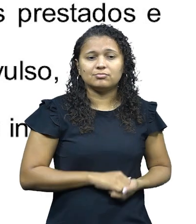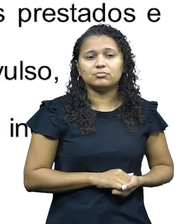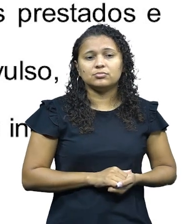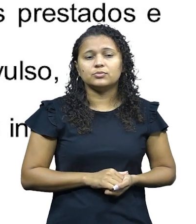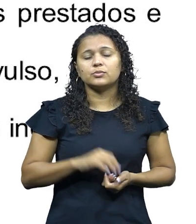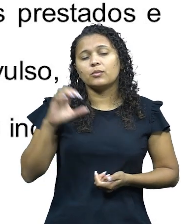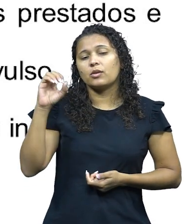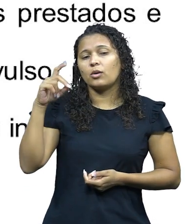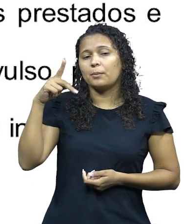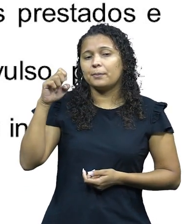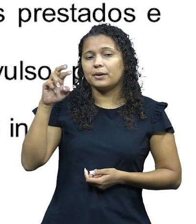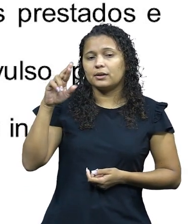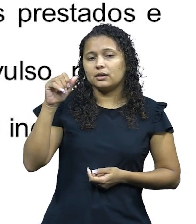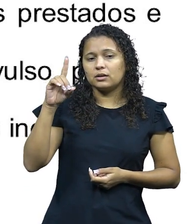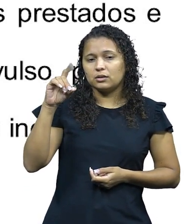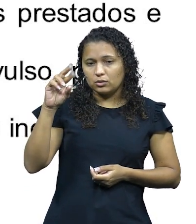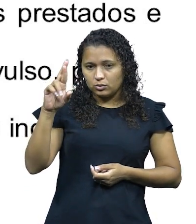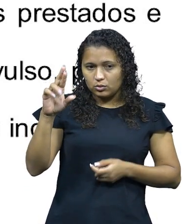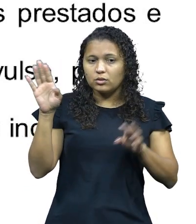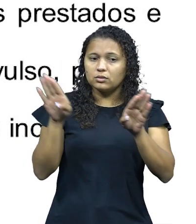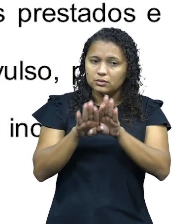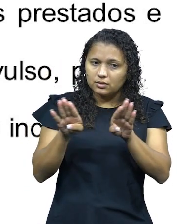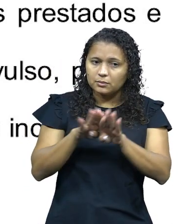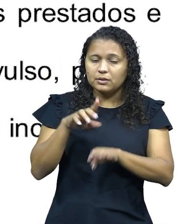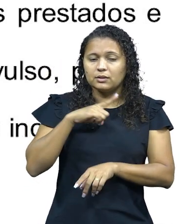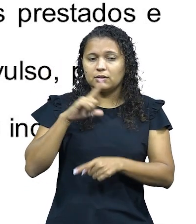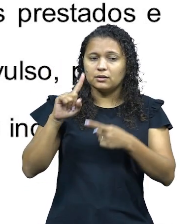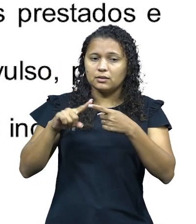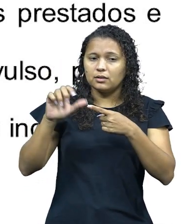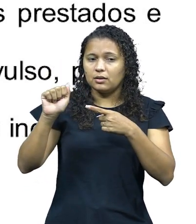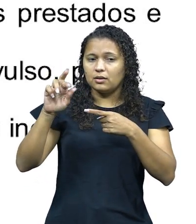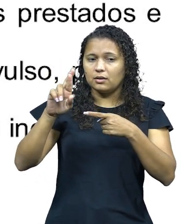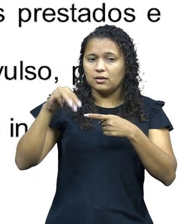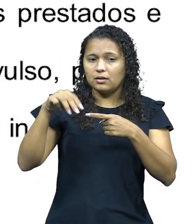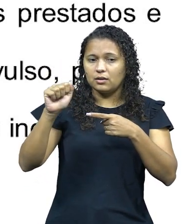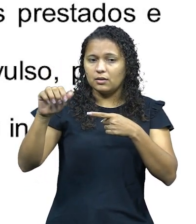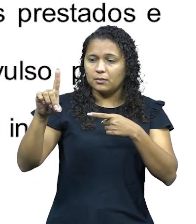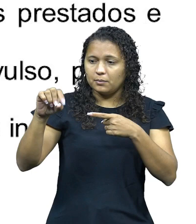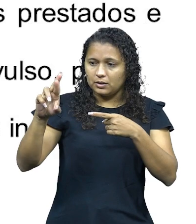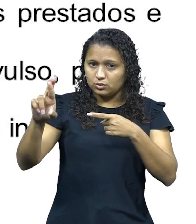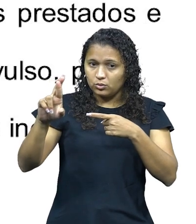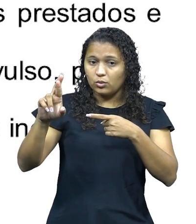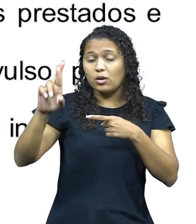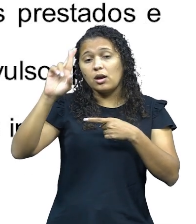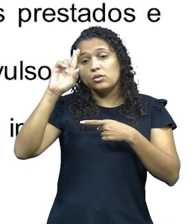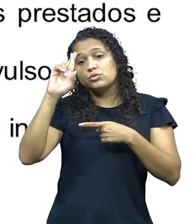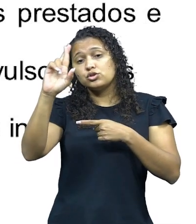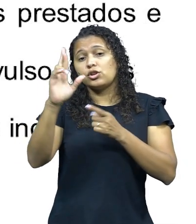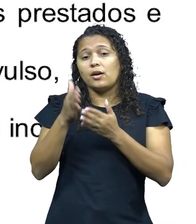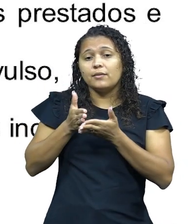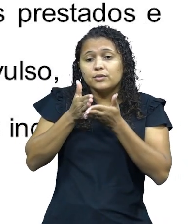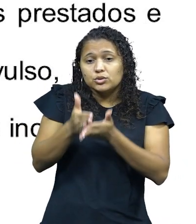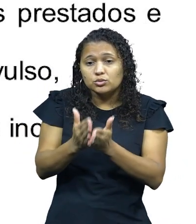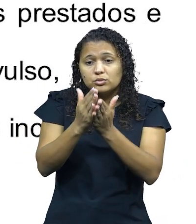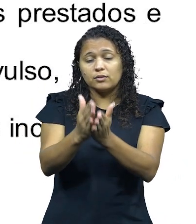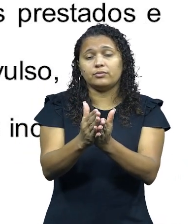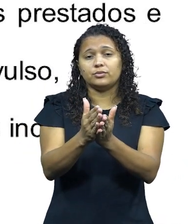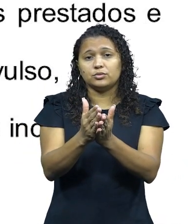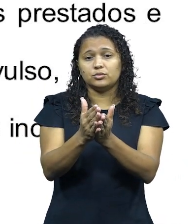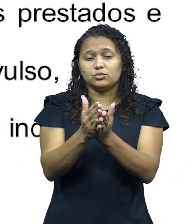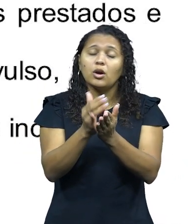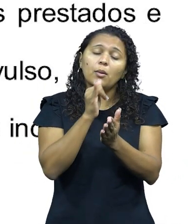O operador portuário, ele também responde ao armador. O armador, gente, é o dono do navio, é